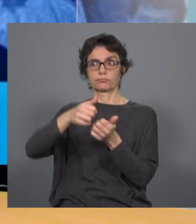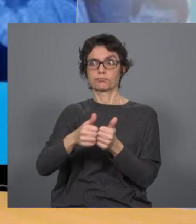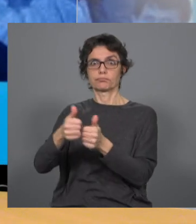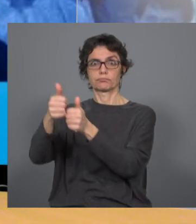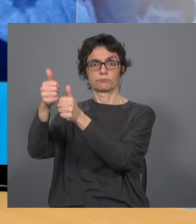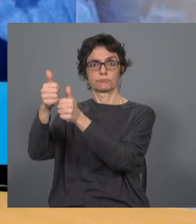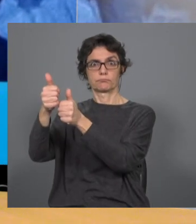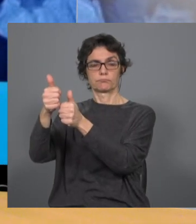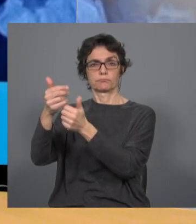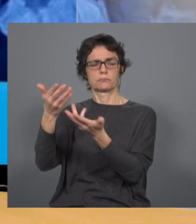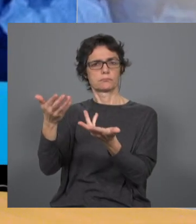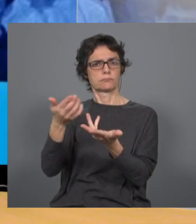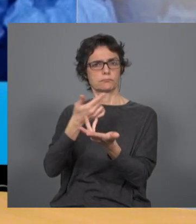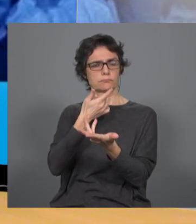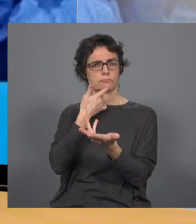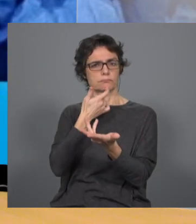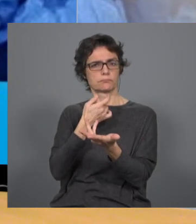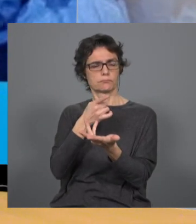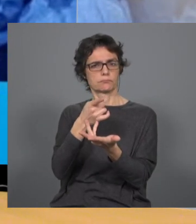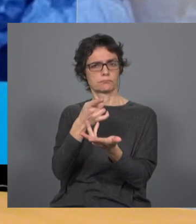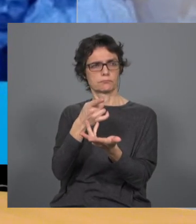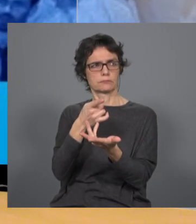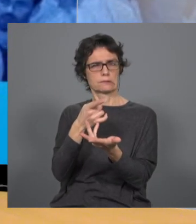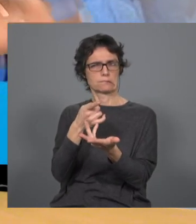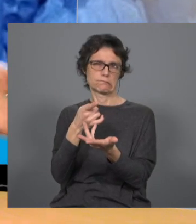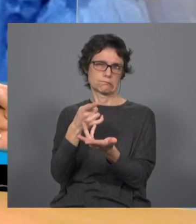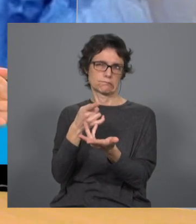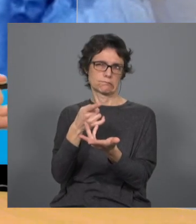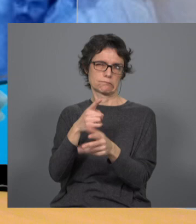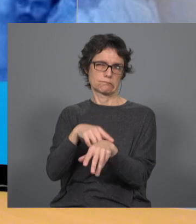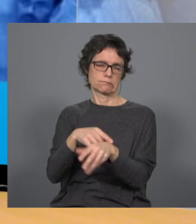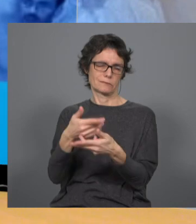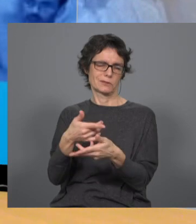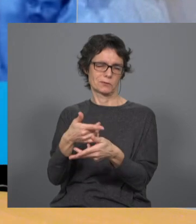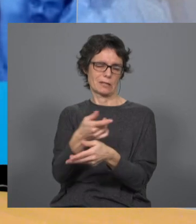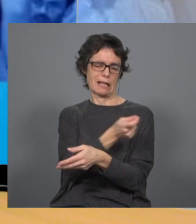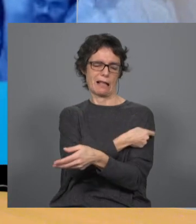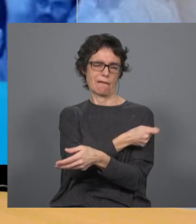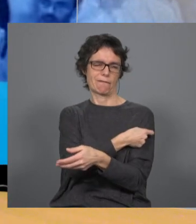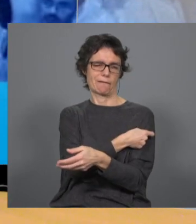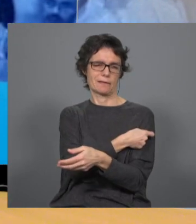pode acenar com essa possibilidade de ressuscitar de toda esta circunstância.